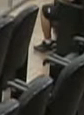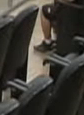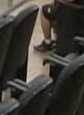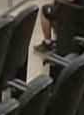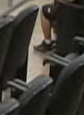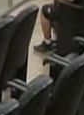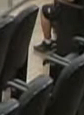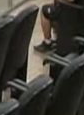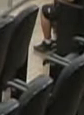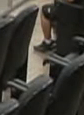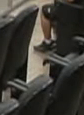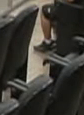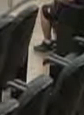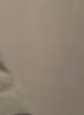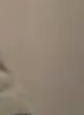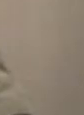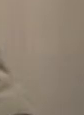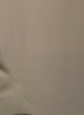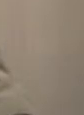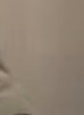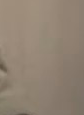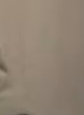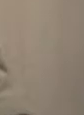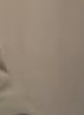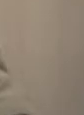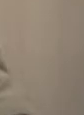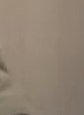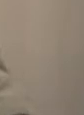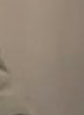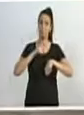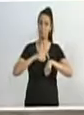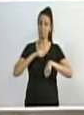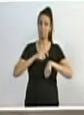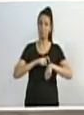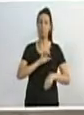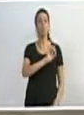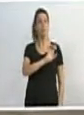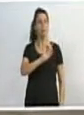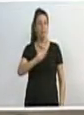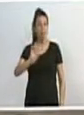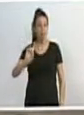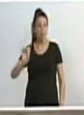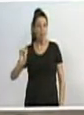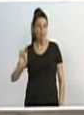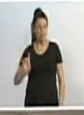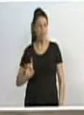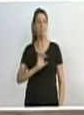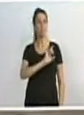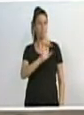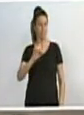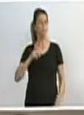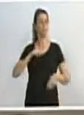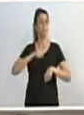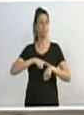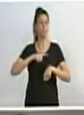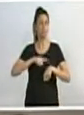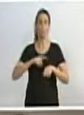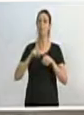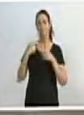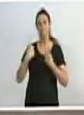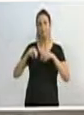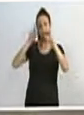Iniciamos agora os pronunciamentos e pedimos para que o tempo disponível, informamos que o tempo disponível a cada convidado será